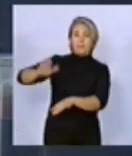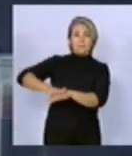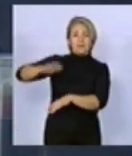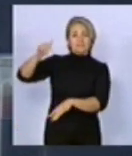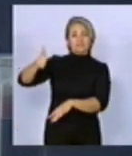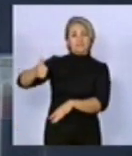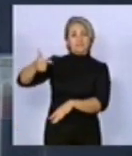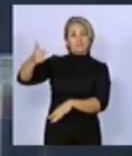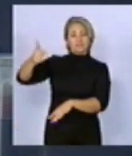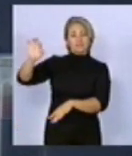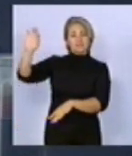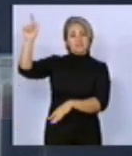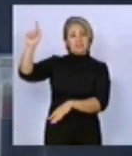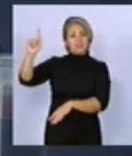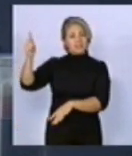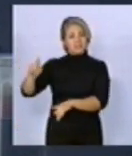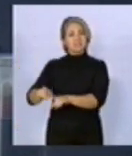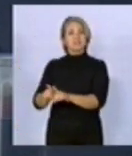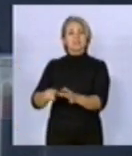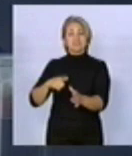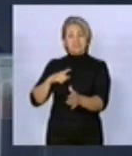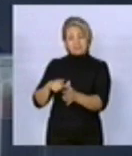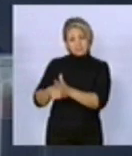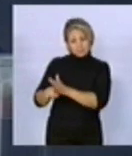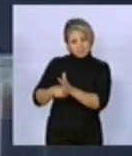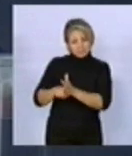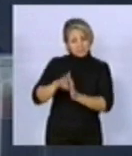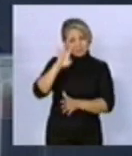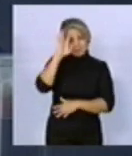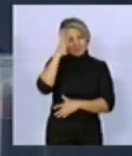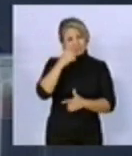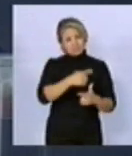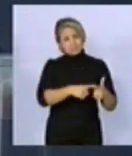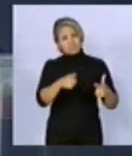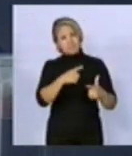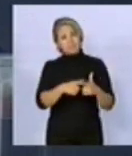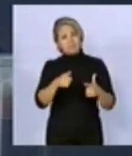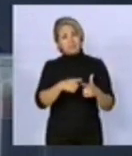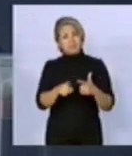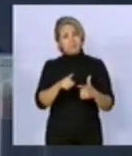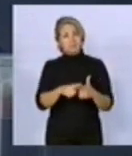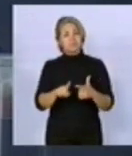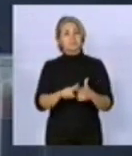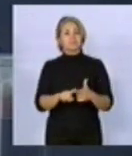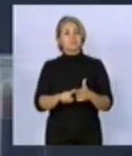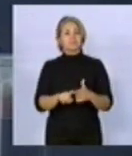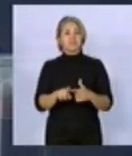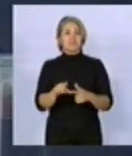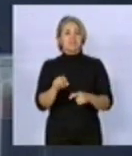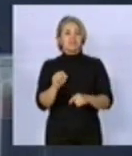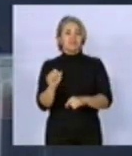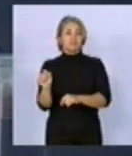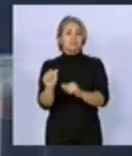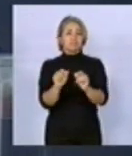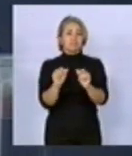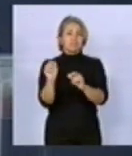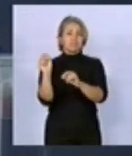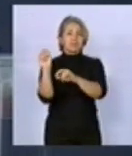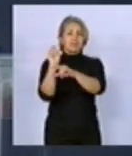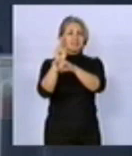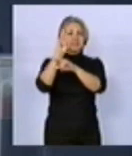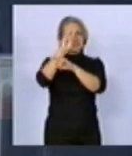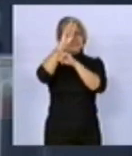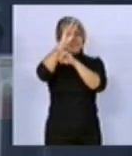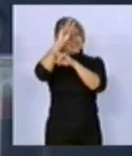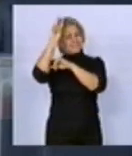como teremos pesquisa para resolver a questão da cigarrinha e dessas novas pragas que estão vindo muito